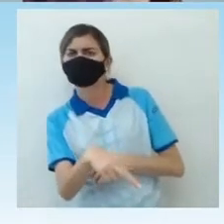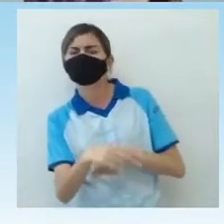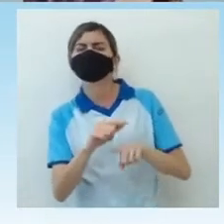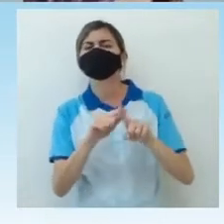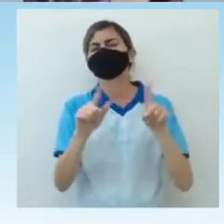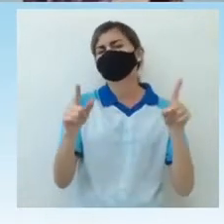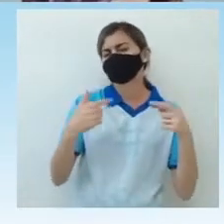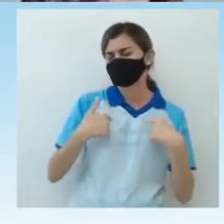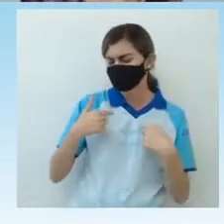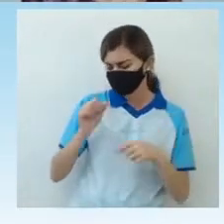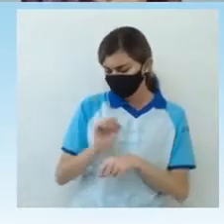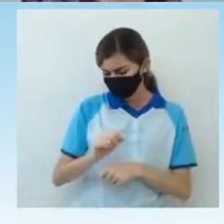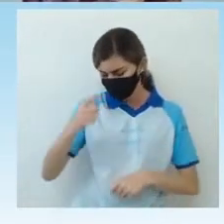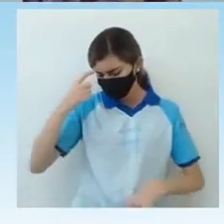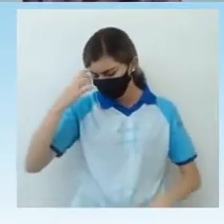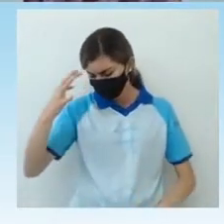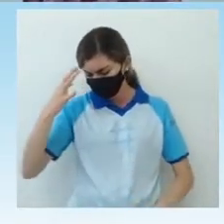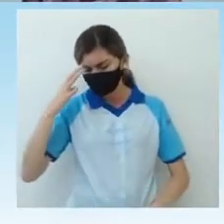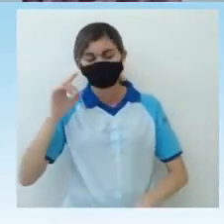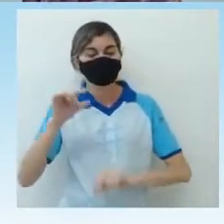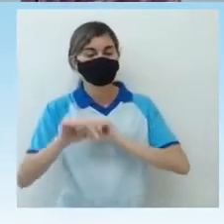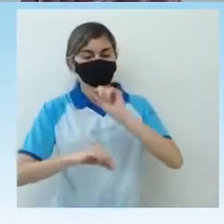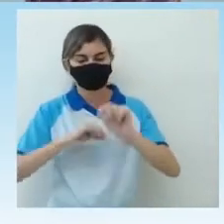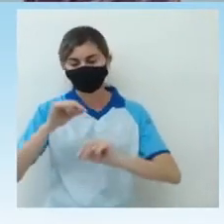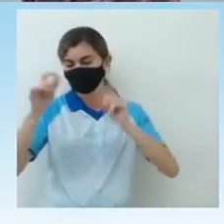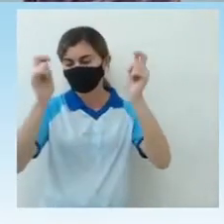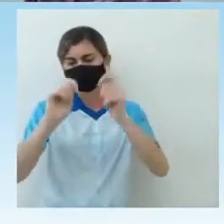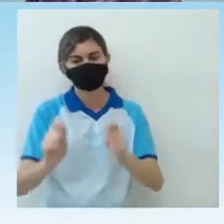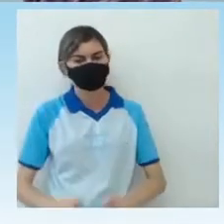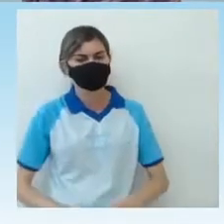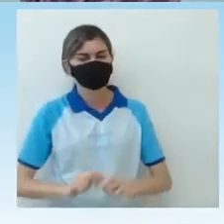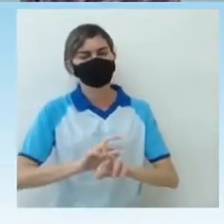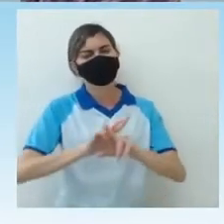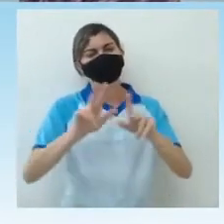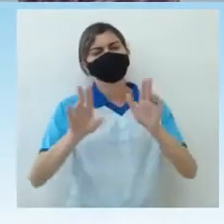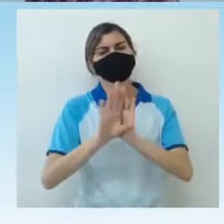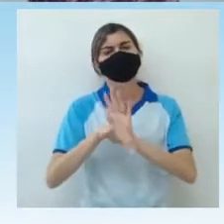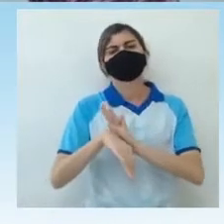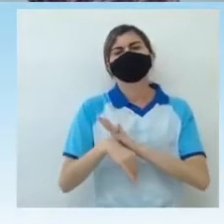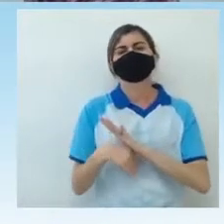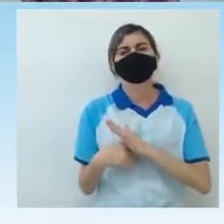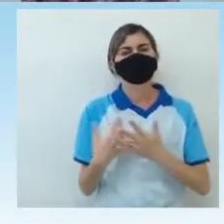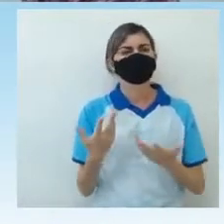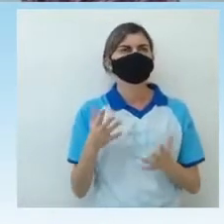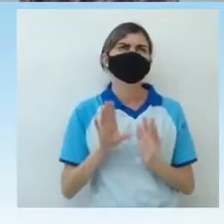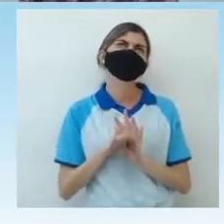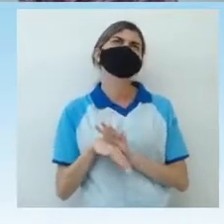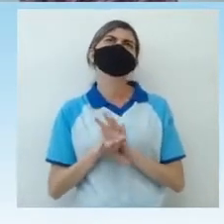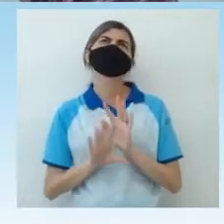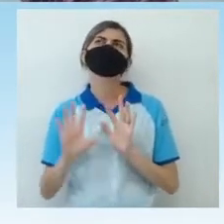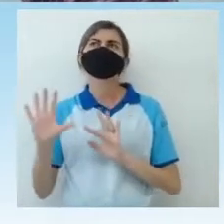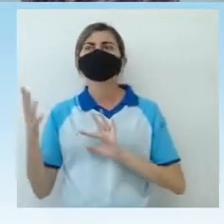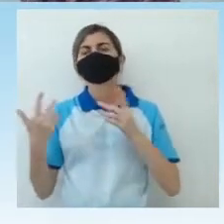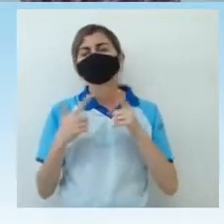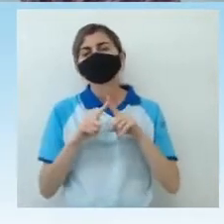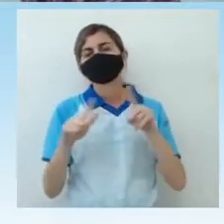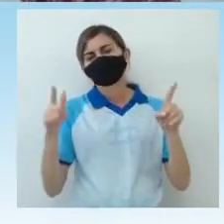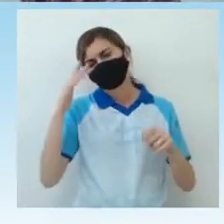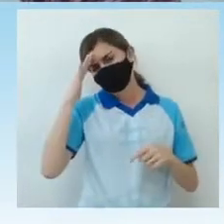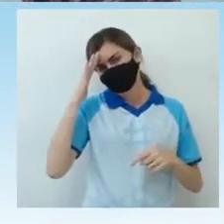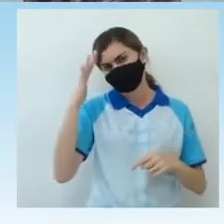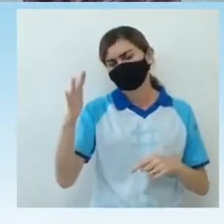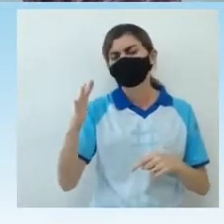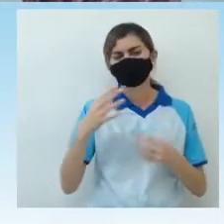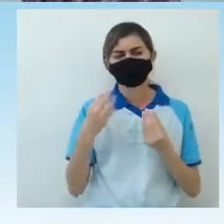Mas quando a gente para pensar o que é arte, vem na mente vários conceitos, várias conceituações, mas